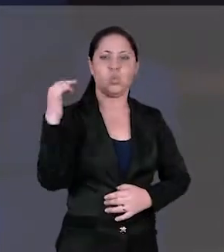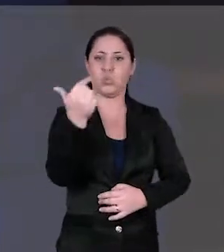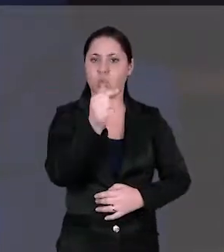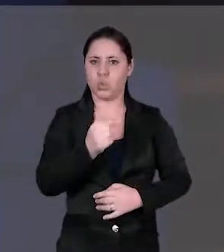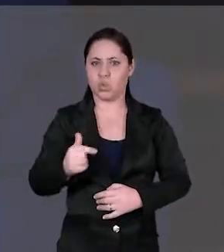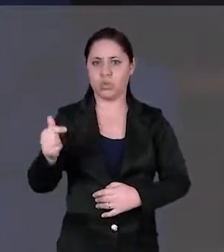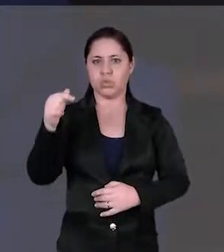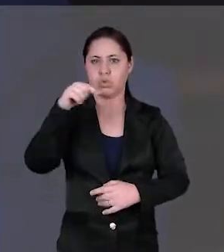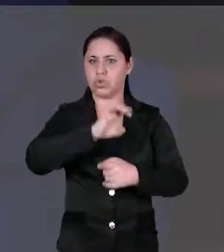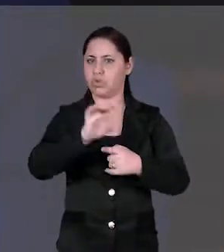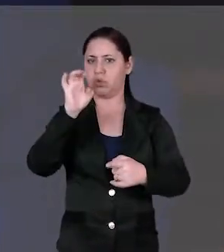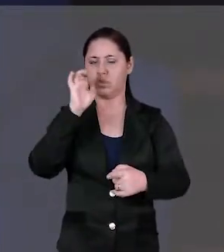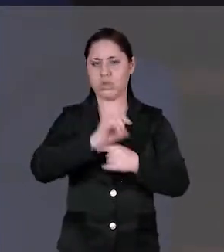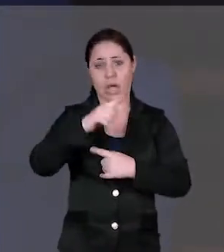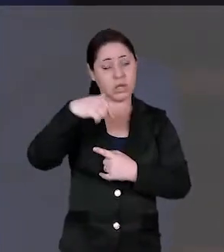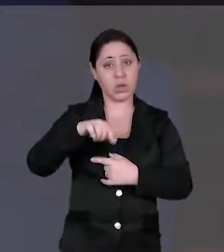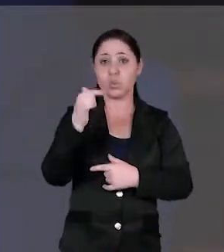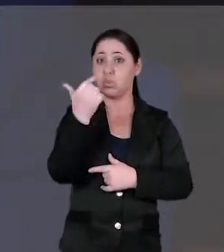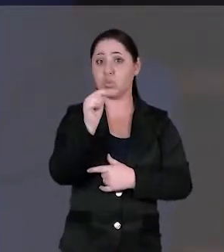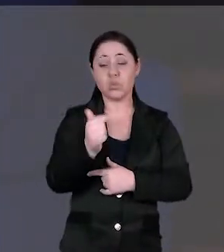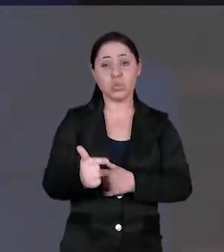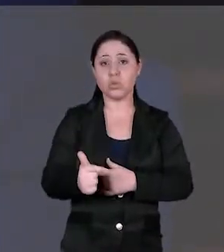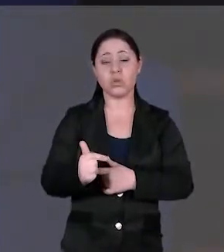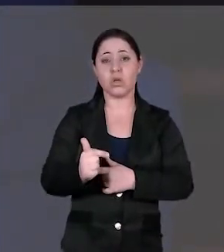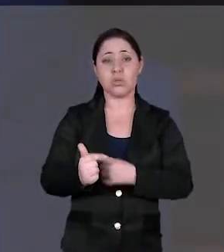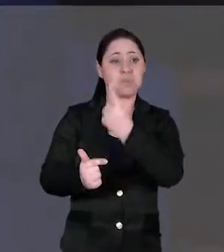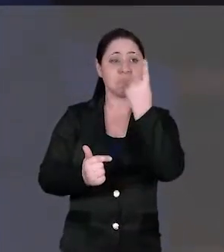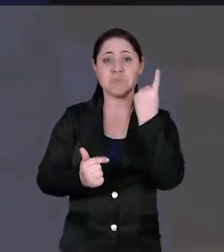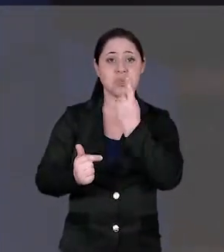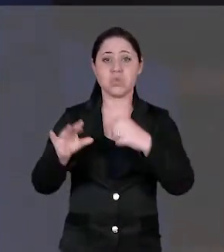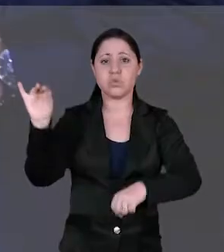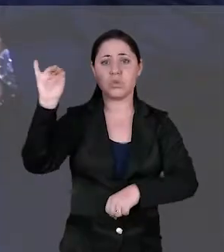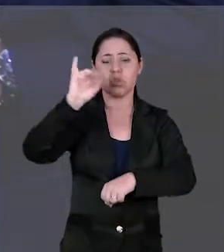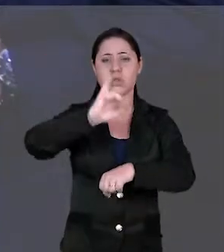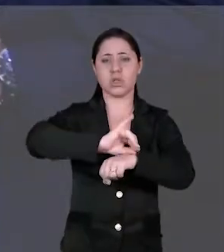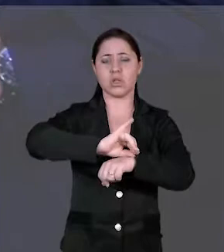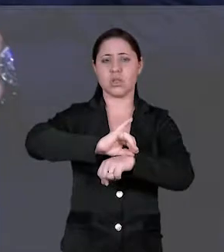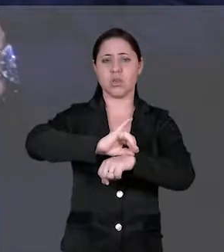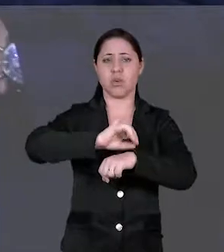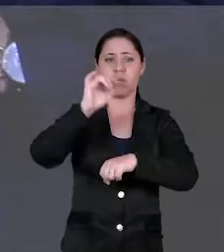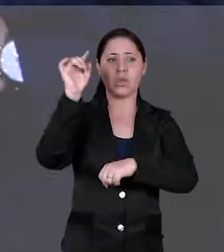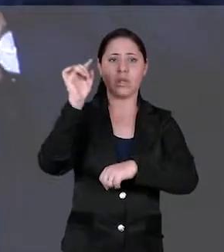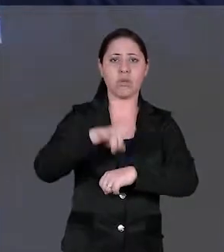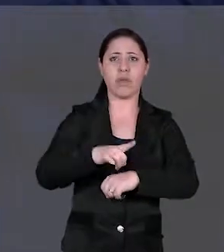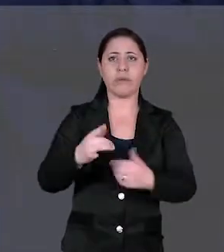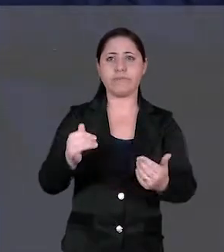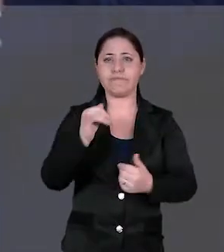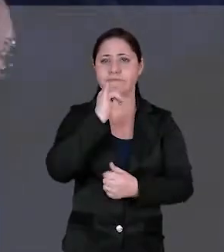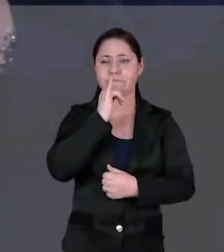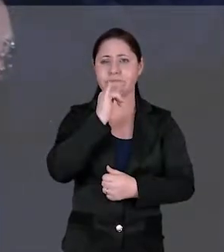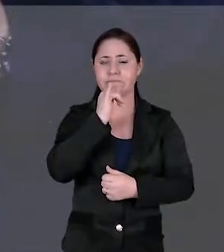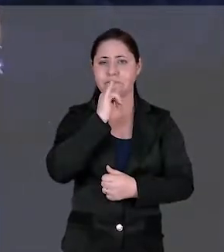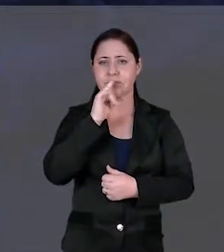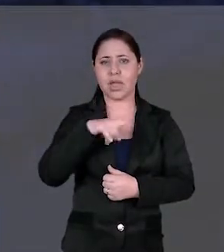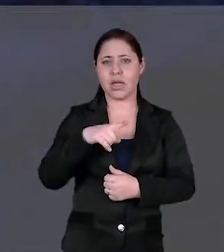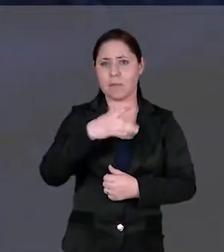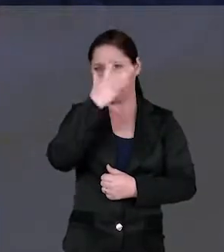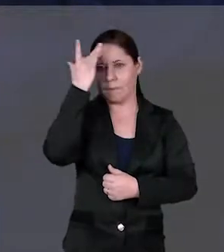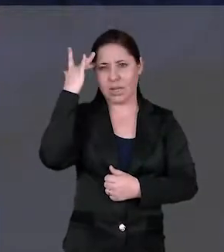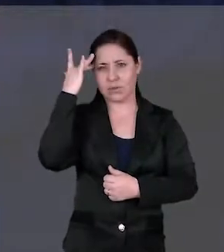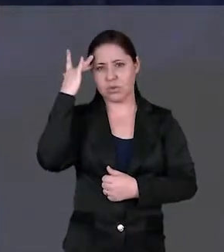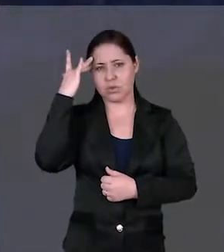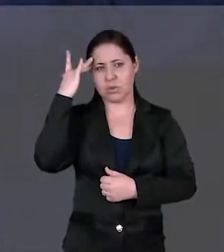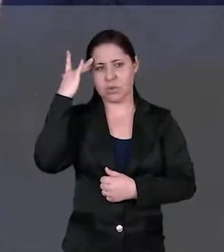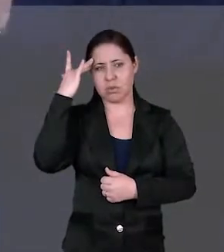Centro de Enfrentamento à Dependência Química, eles são centros voluntários. Nós não tínhamos, aqui no estado, não temos